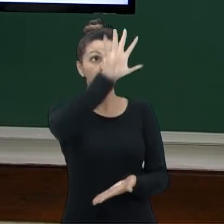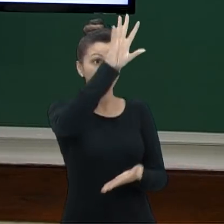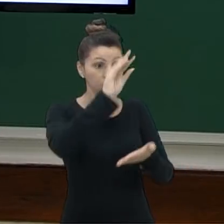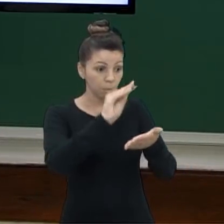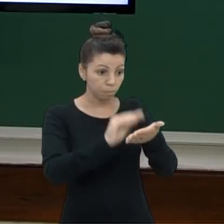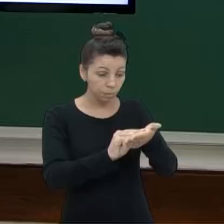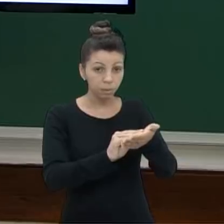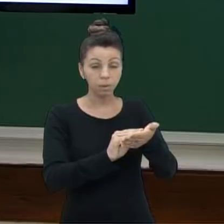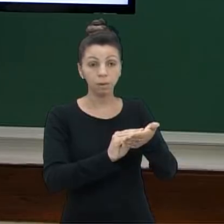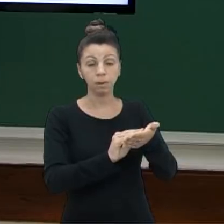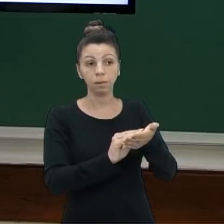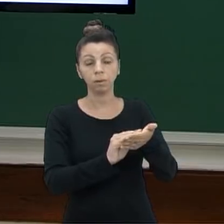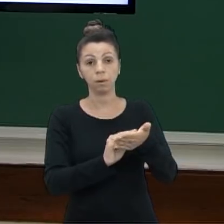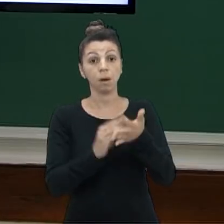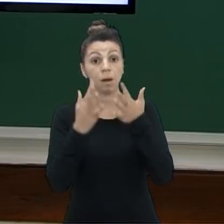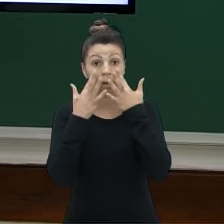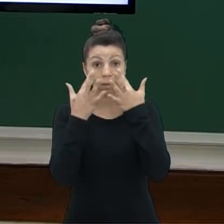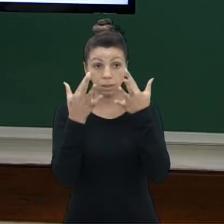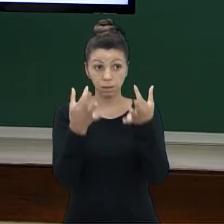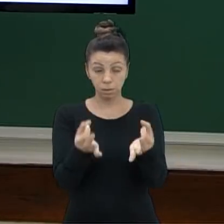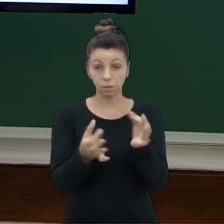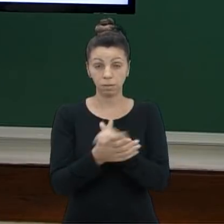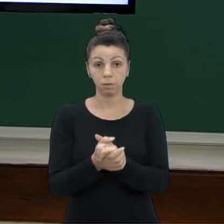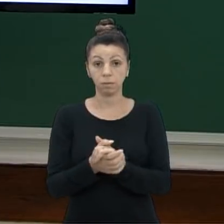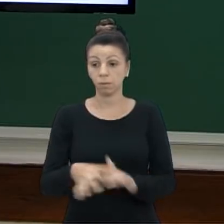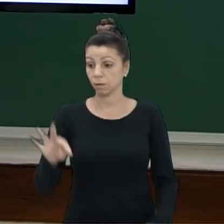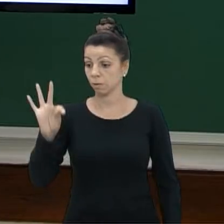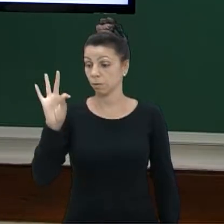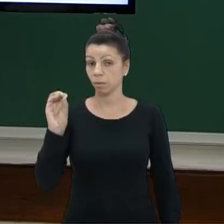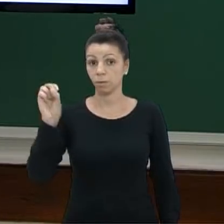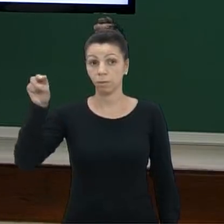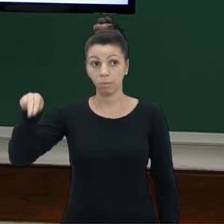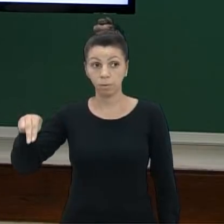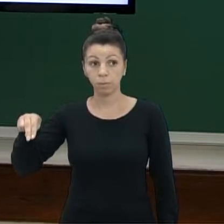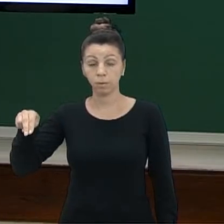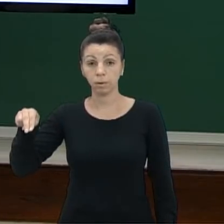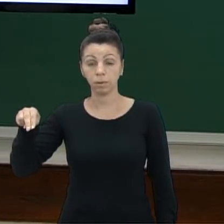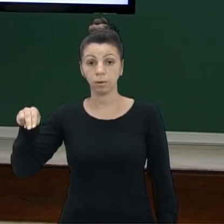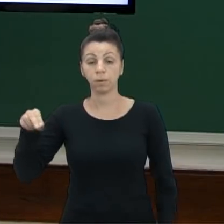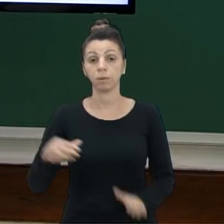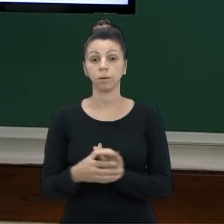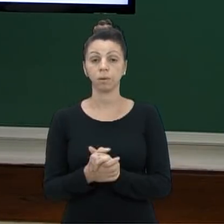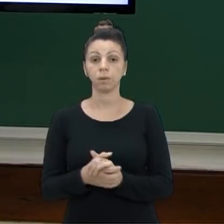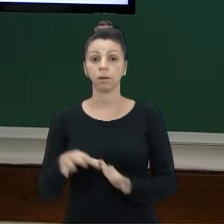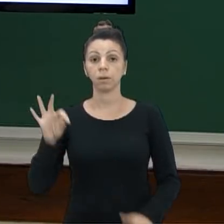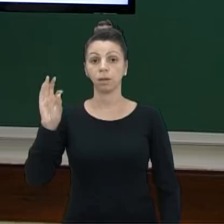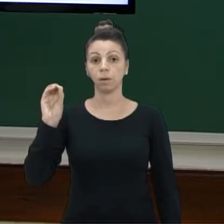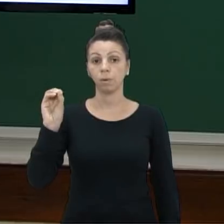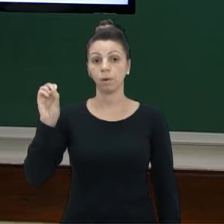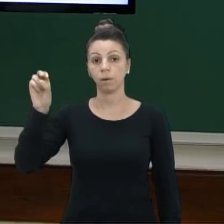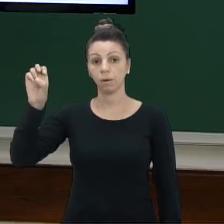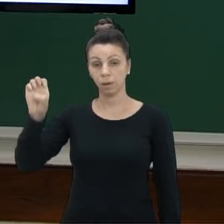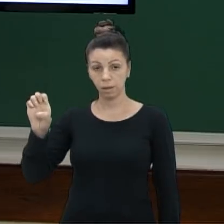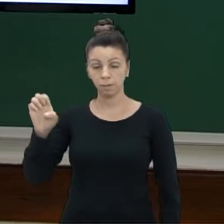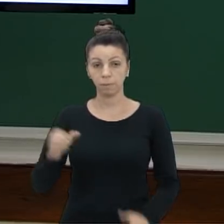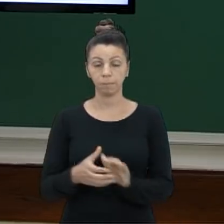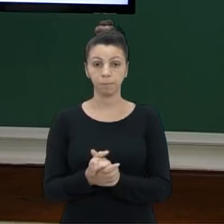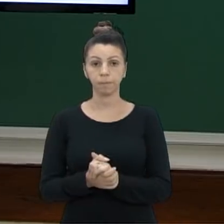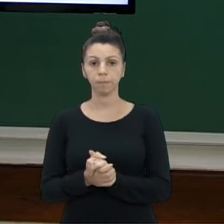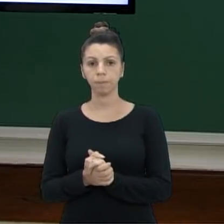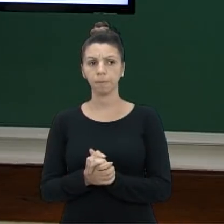tabela também. Prestem atenção, a tonelada é o TON, o quintal métrico é só um